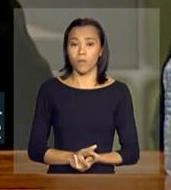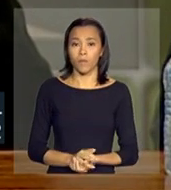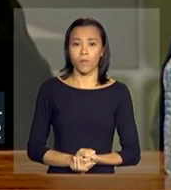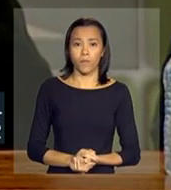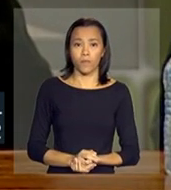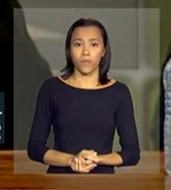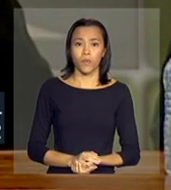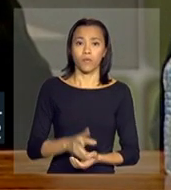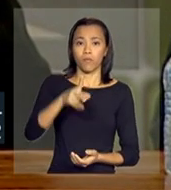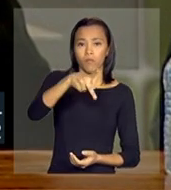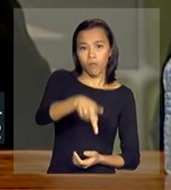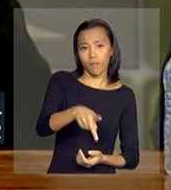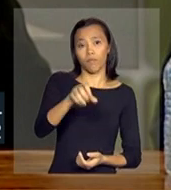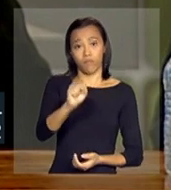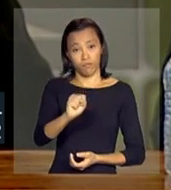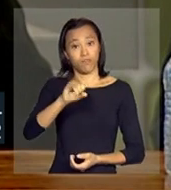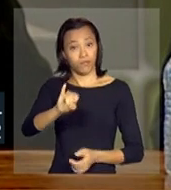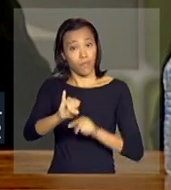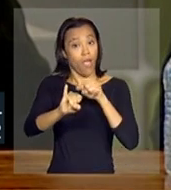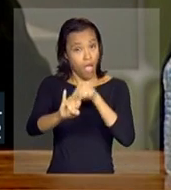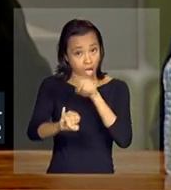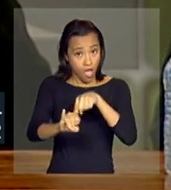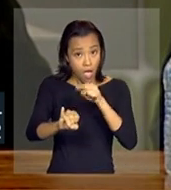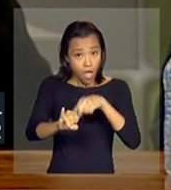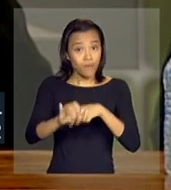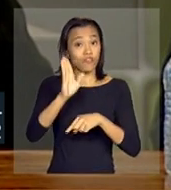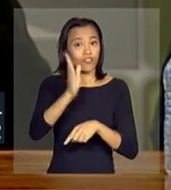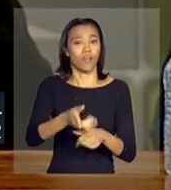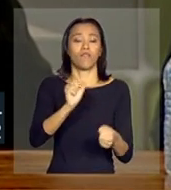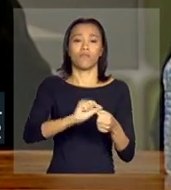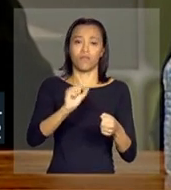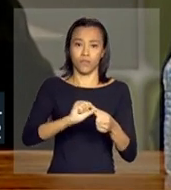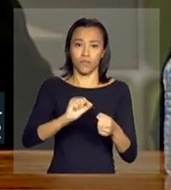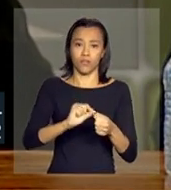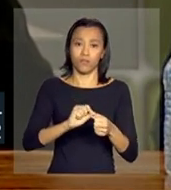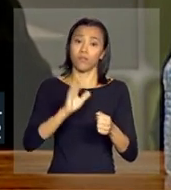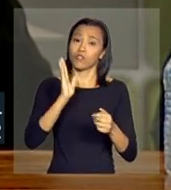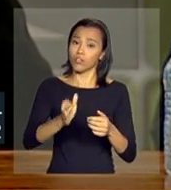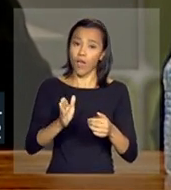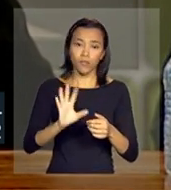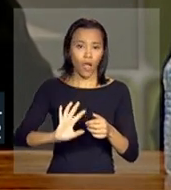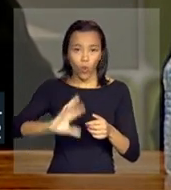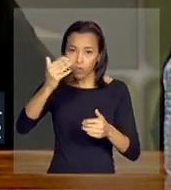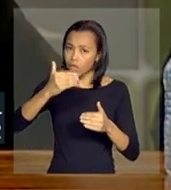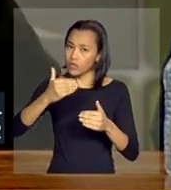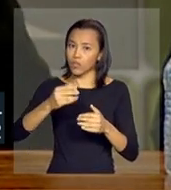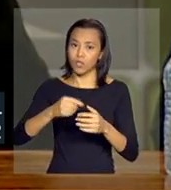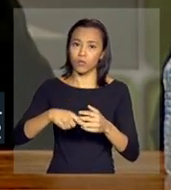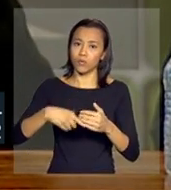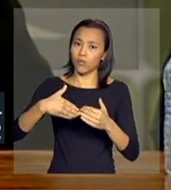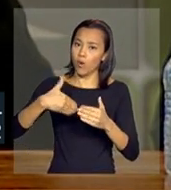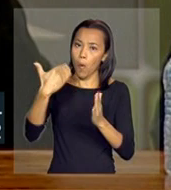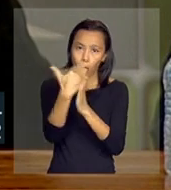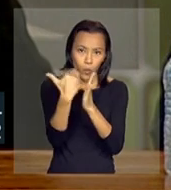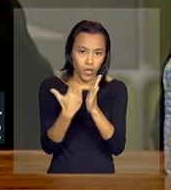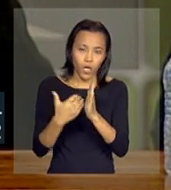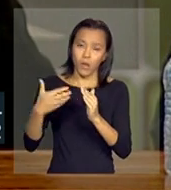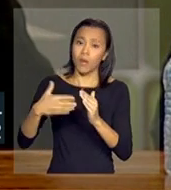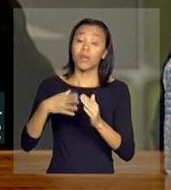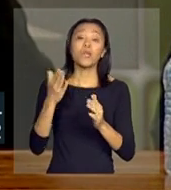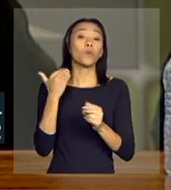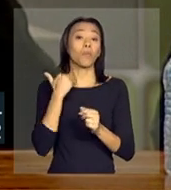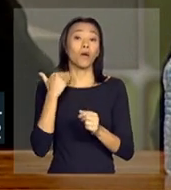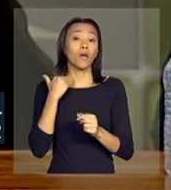o PSI é um exemplo de ação já realizada, ou seja, já está rodando um programa em que o